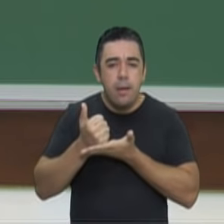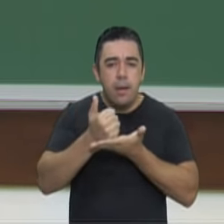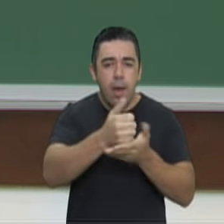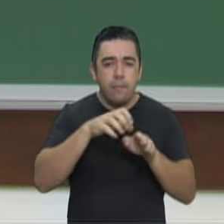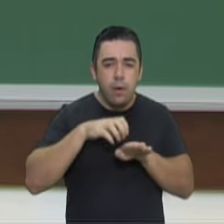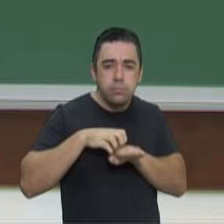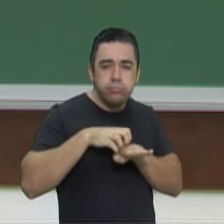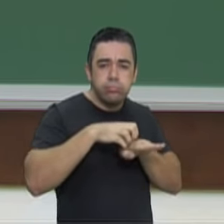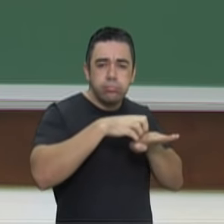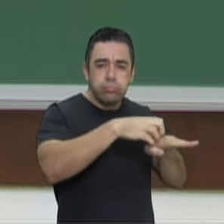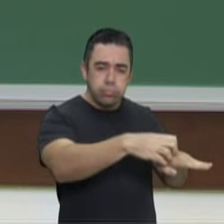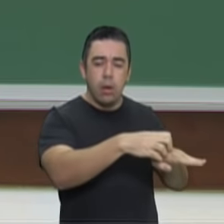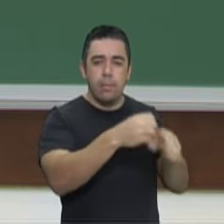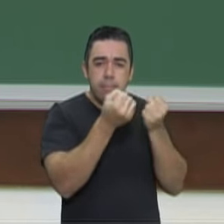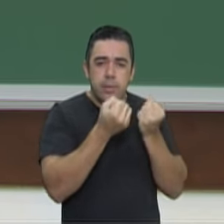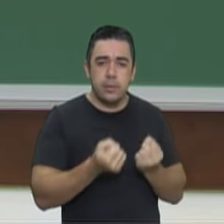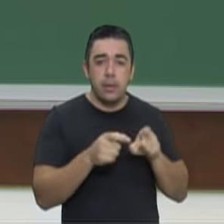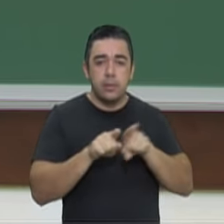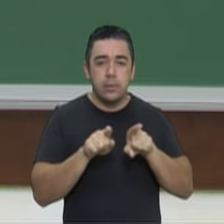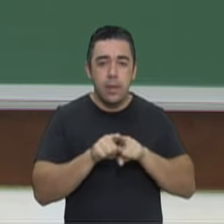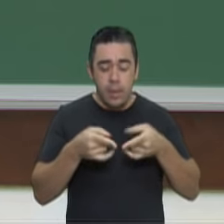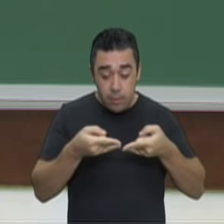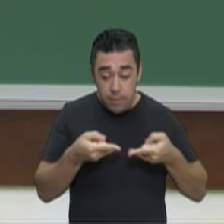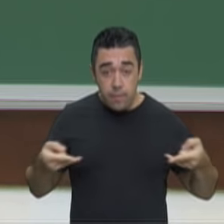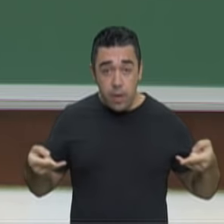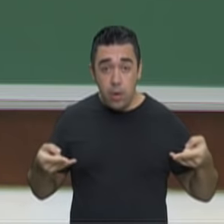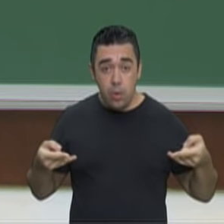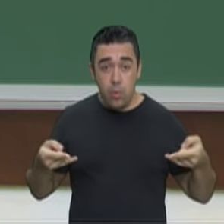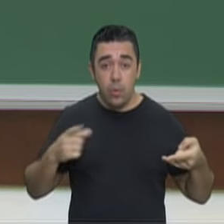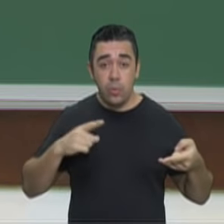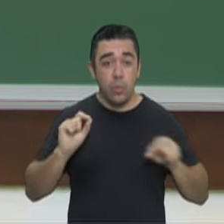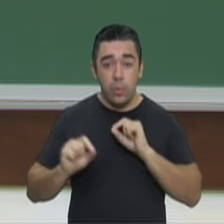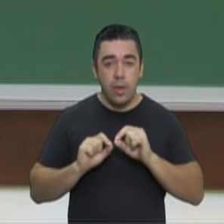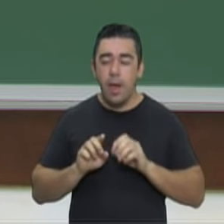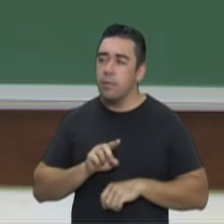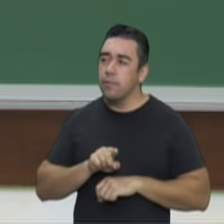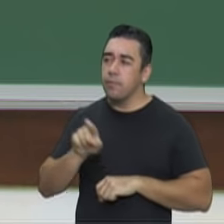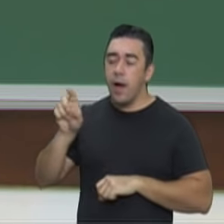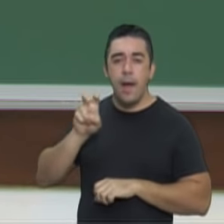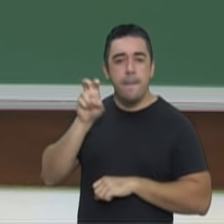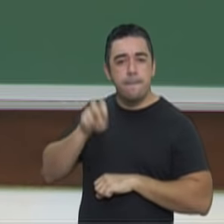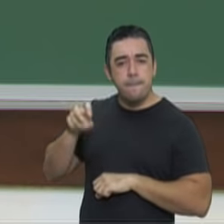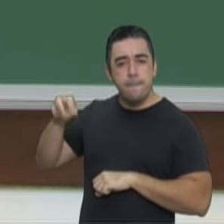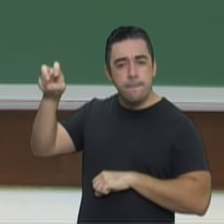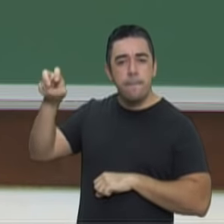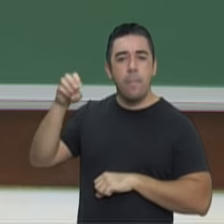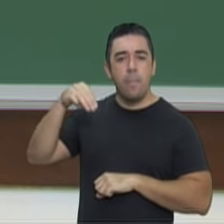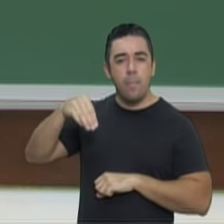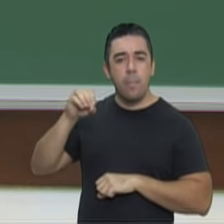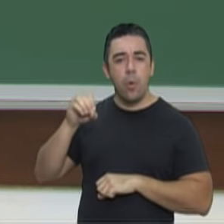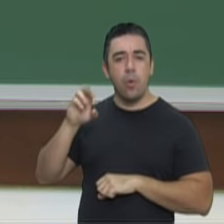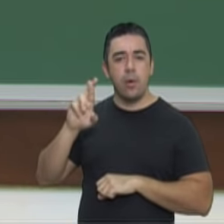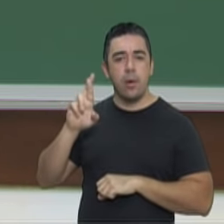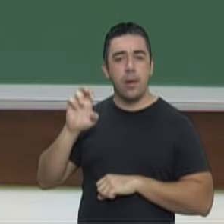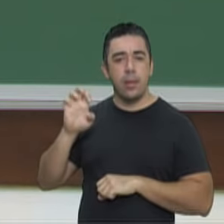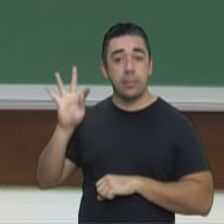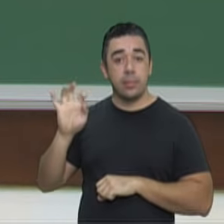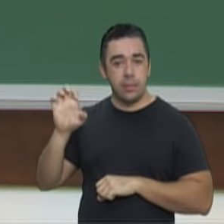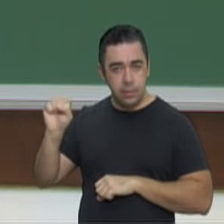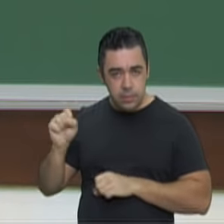uma ferrovia, que é uma ferrovia centenária, que é a ferrovia Curitiba-Morretes-Paranaguá, construída pelos irmãos Rebouças,